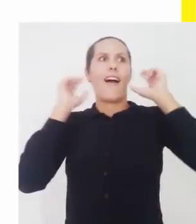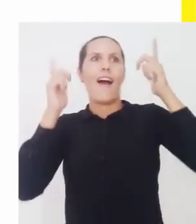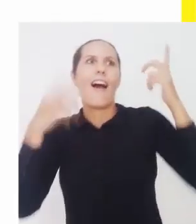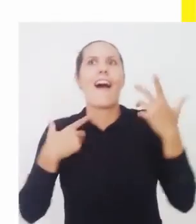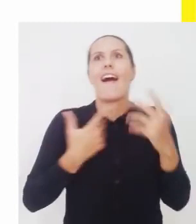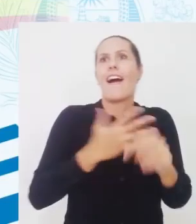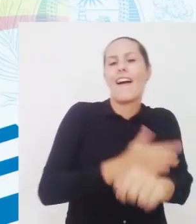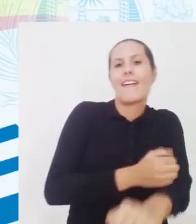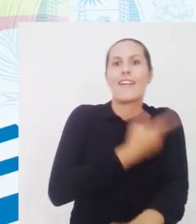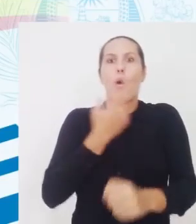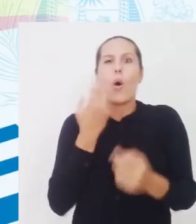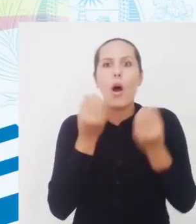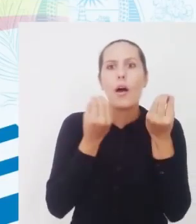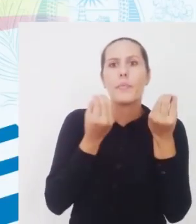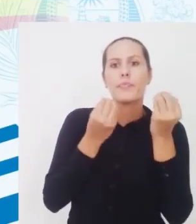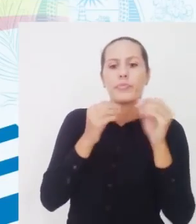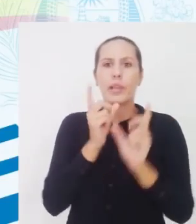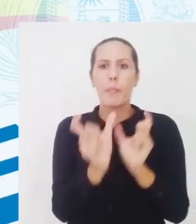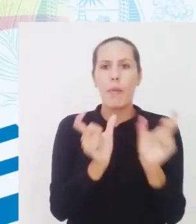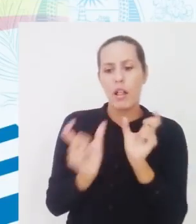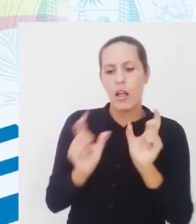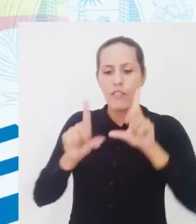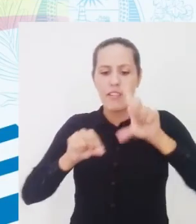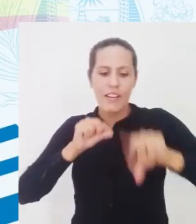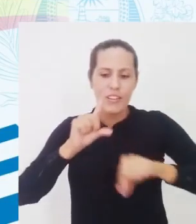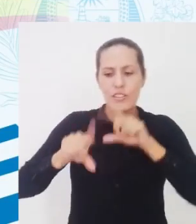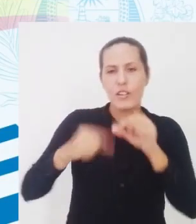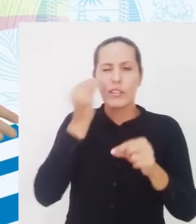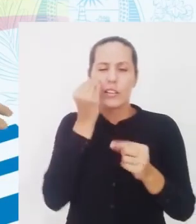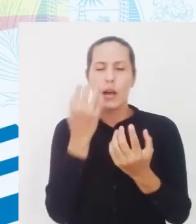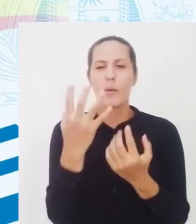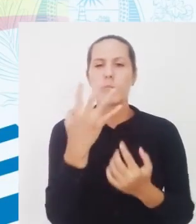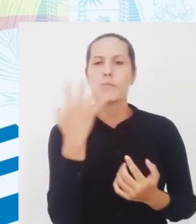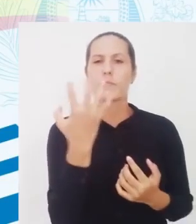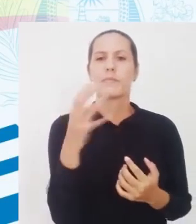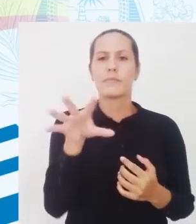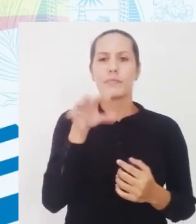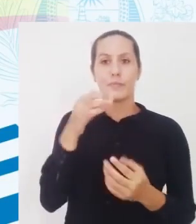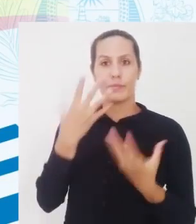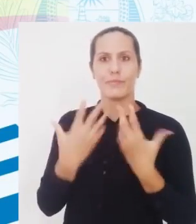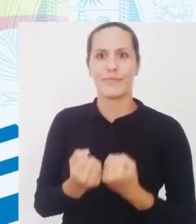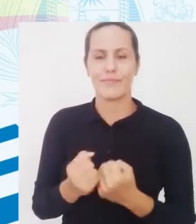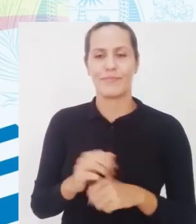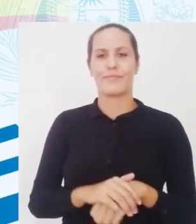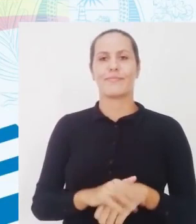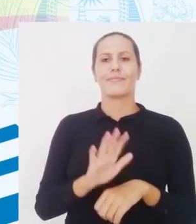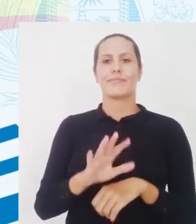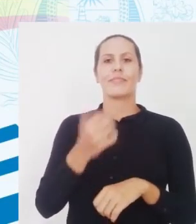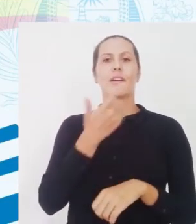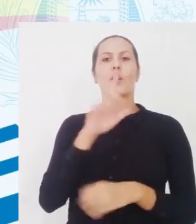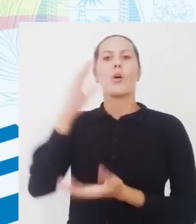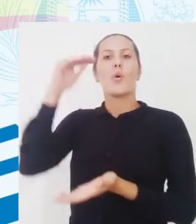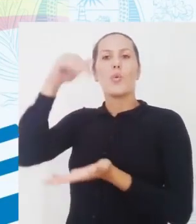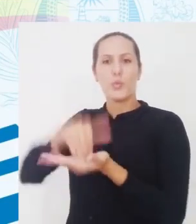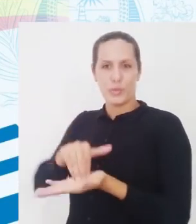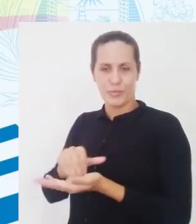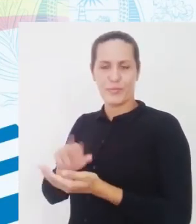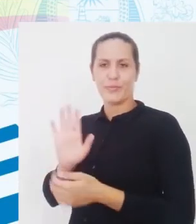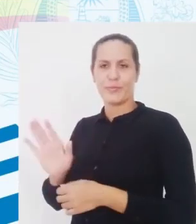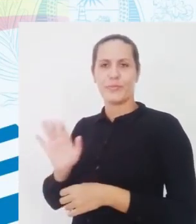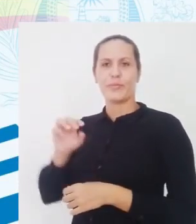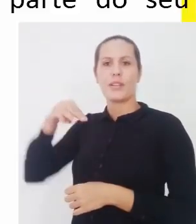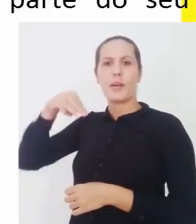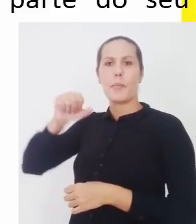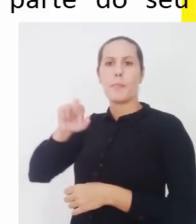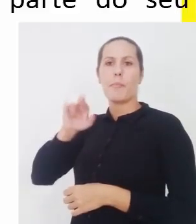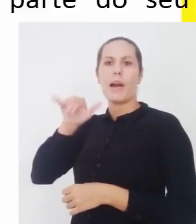parte do seu coração. Assim como para todos os outros, vai aparecer na tela o que é que o Gabriel disse. E o discurso dele já foi um pouquinho mais longo, ele já se emocionou